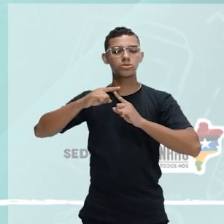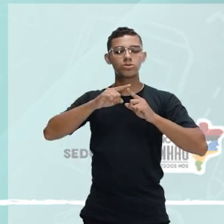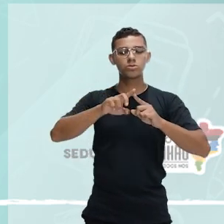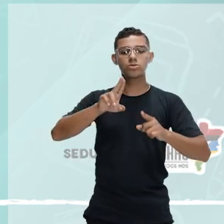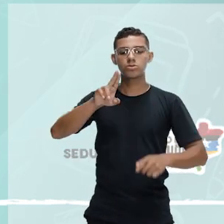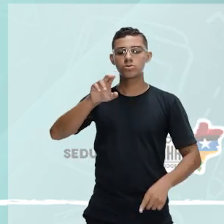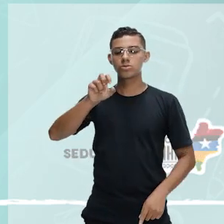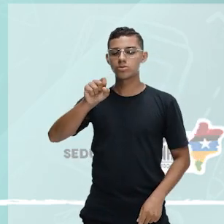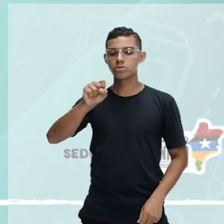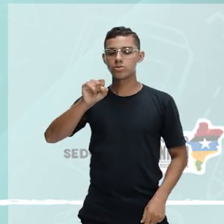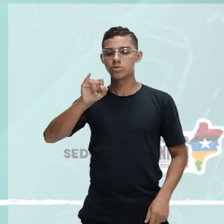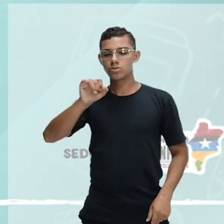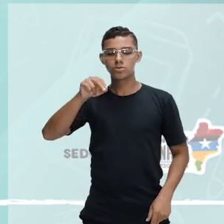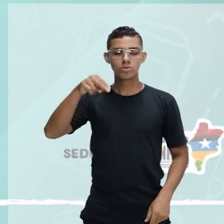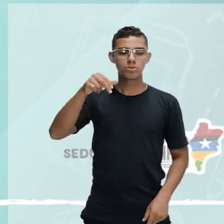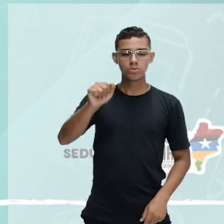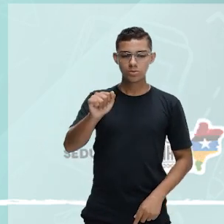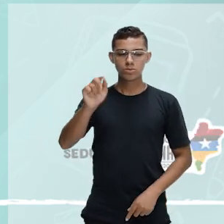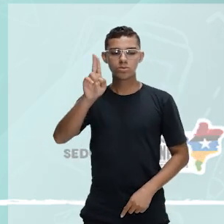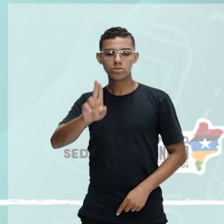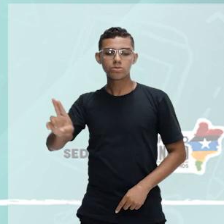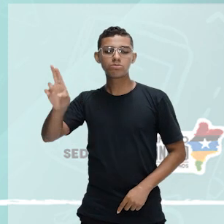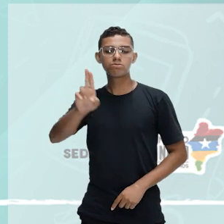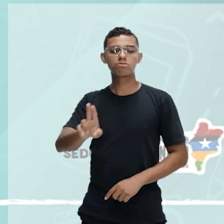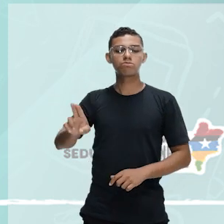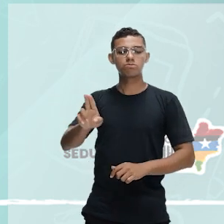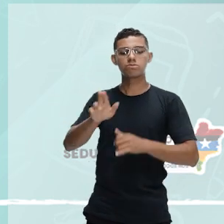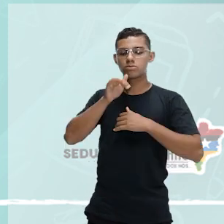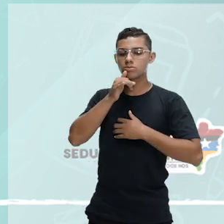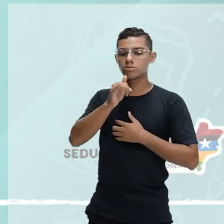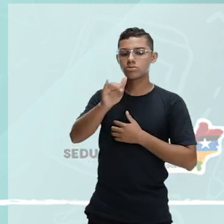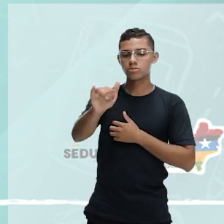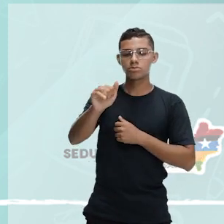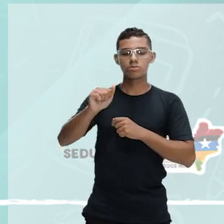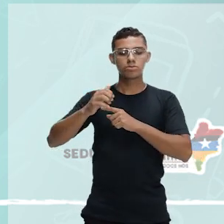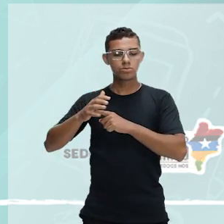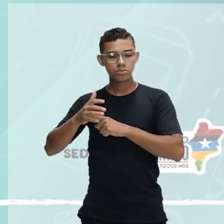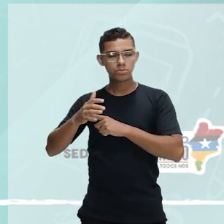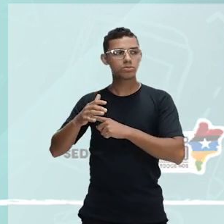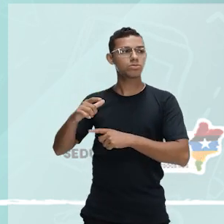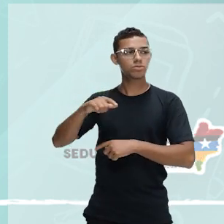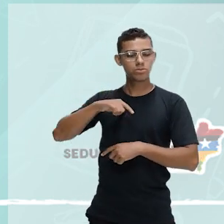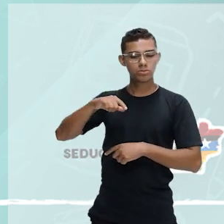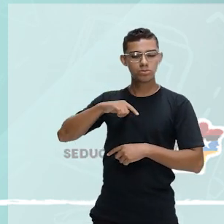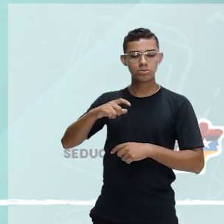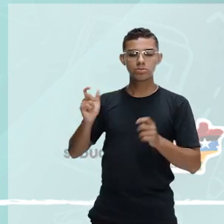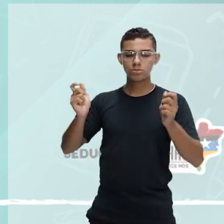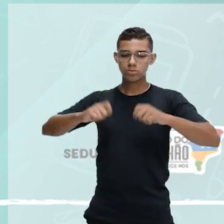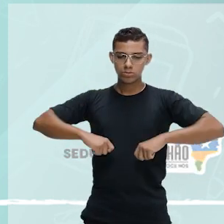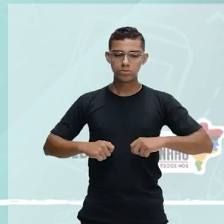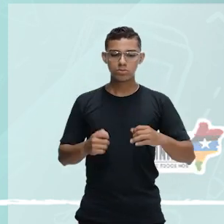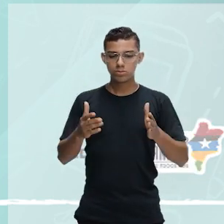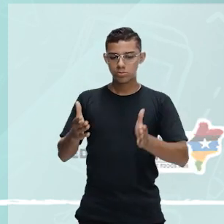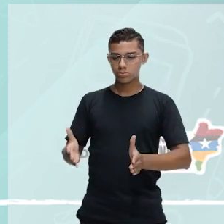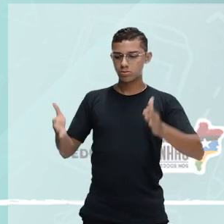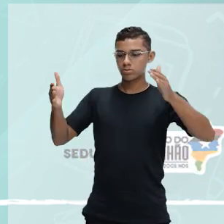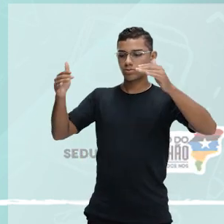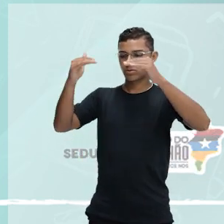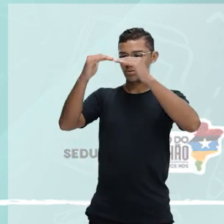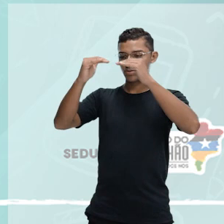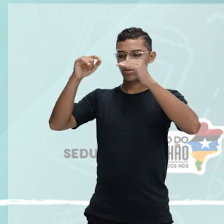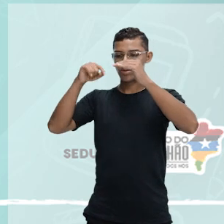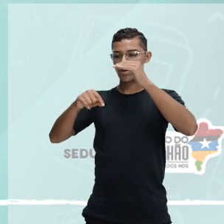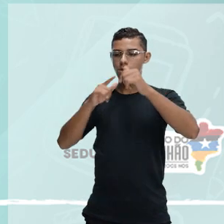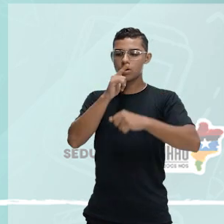utilizada na geração de eletricidade. Então, esta é a figura. Na usina nós temos aqui esse reservatório com